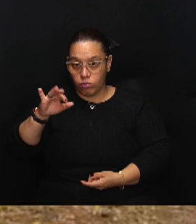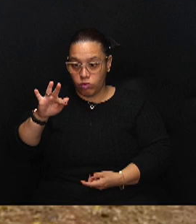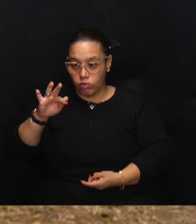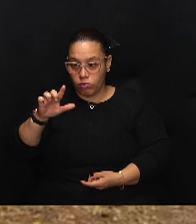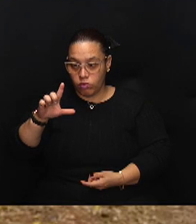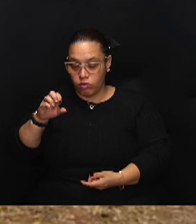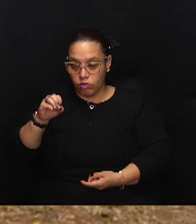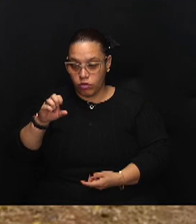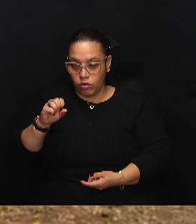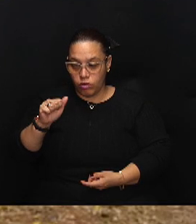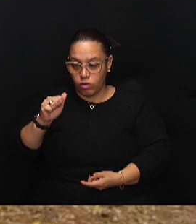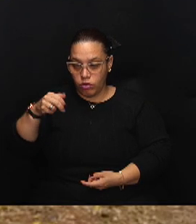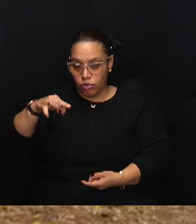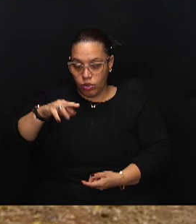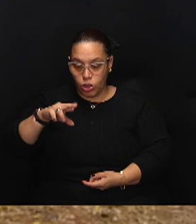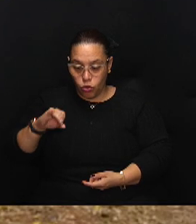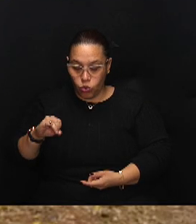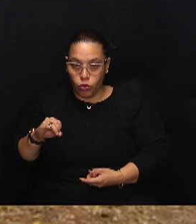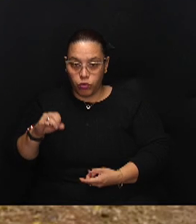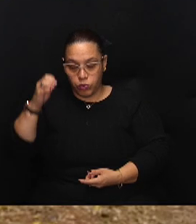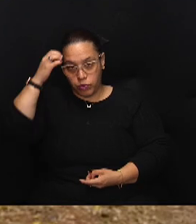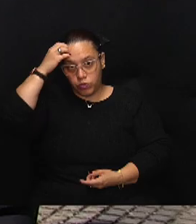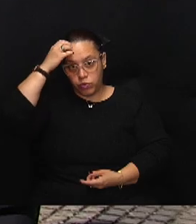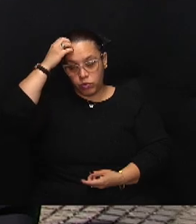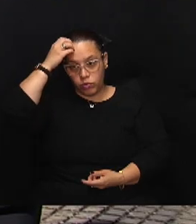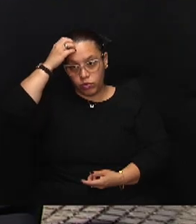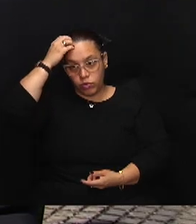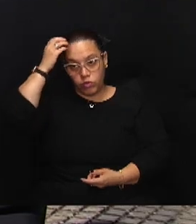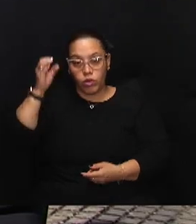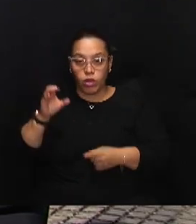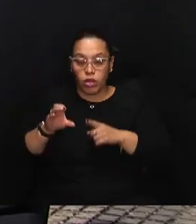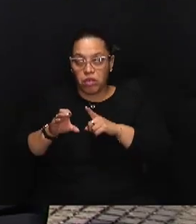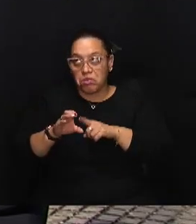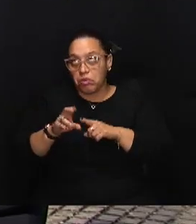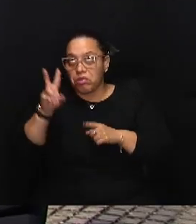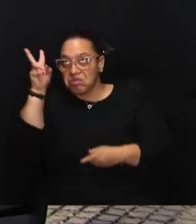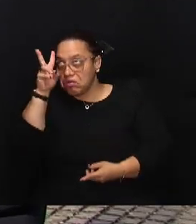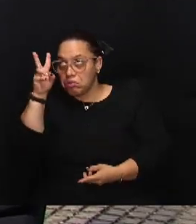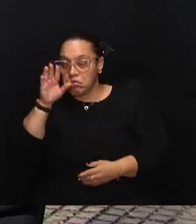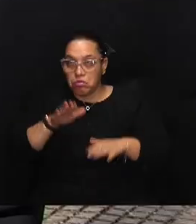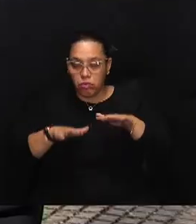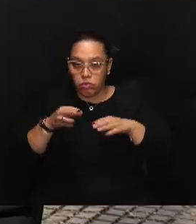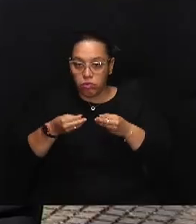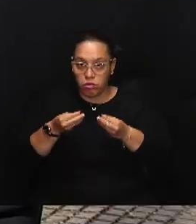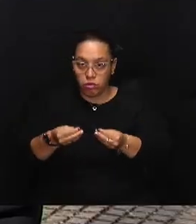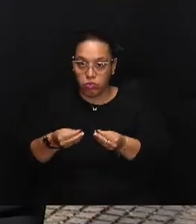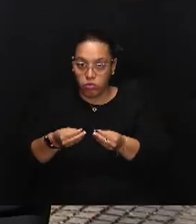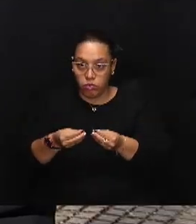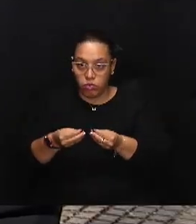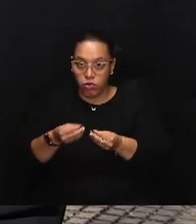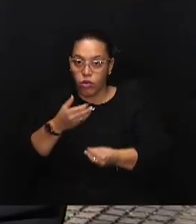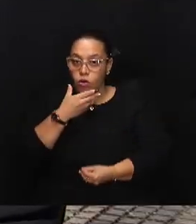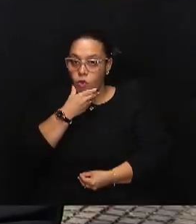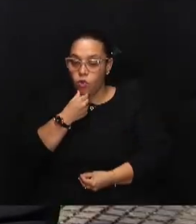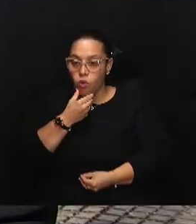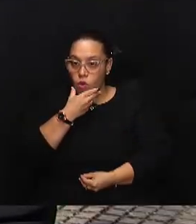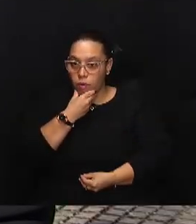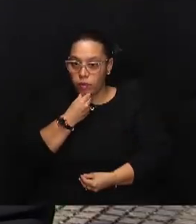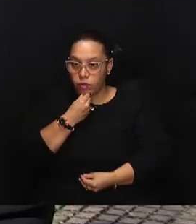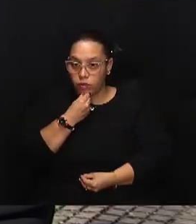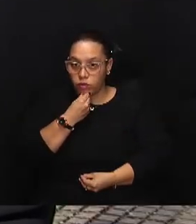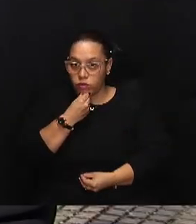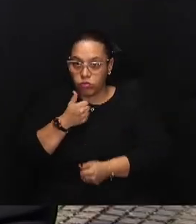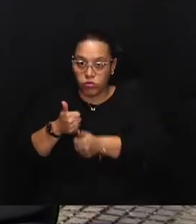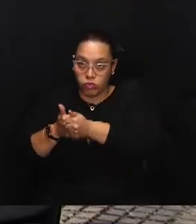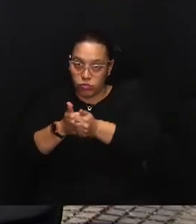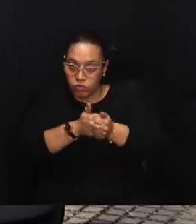de contas, é o Antônio Africano, e aí também, a depender da versão, ele é colocado ou como o homem que